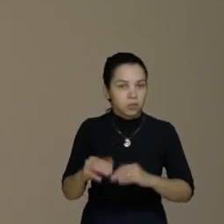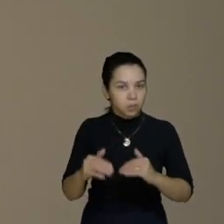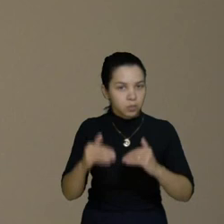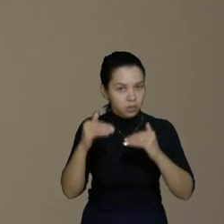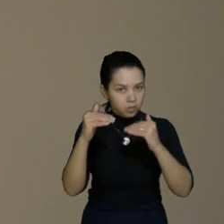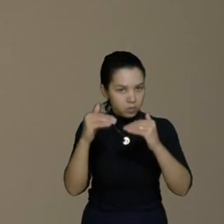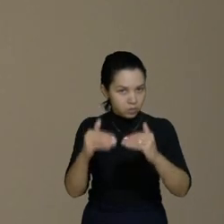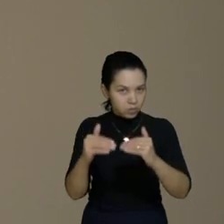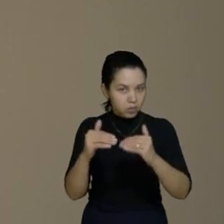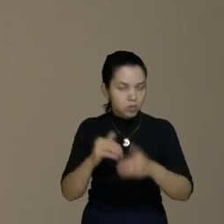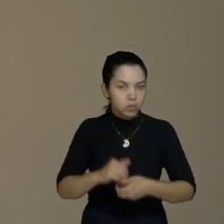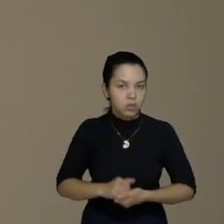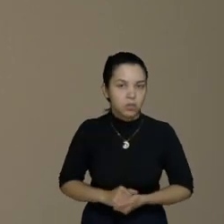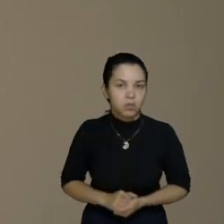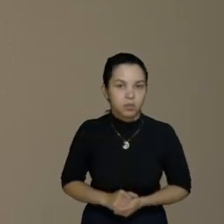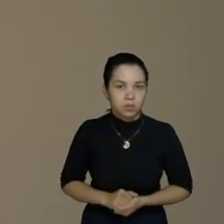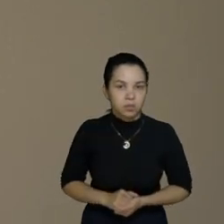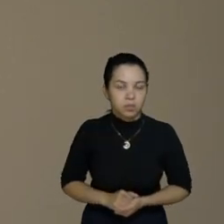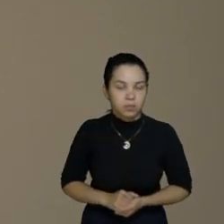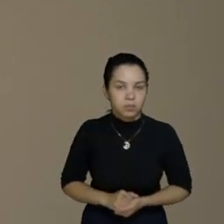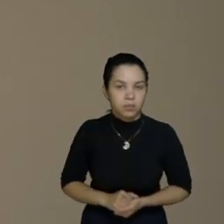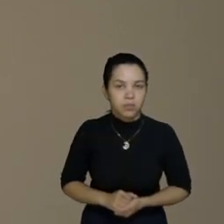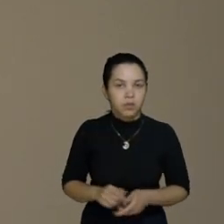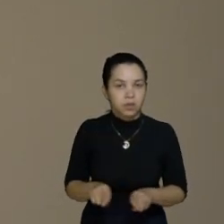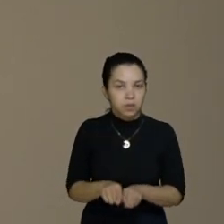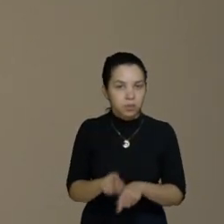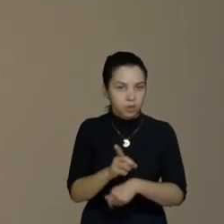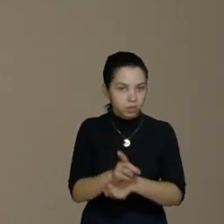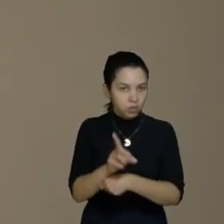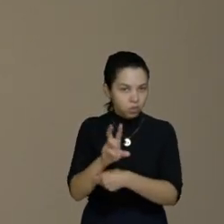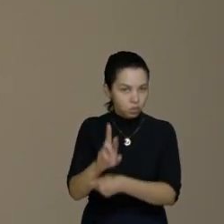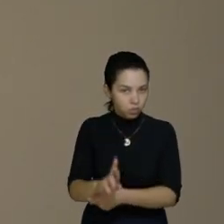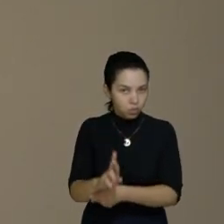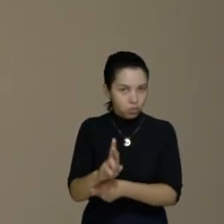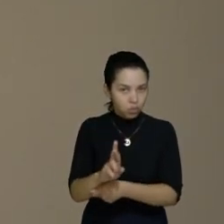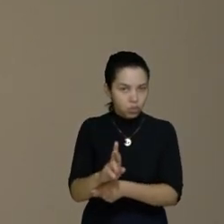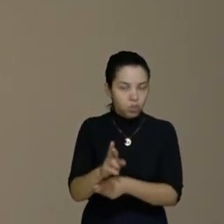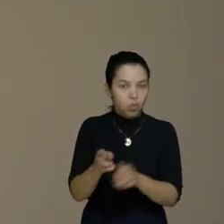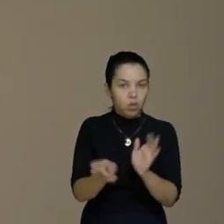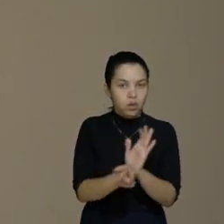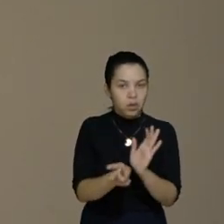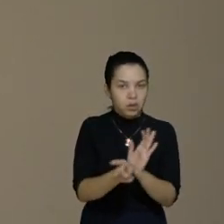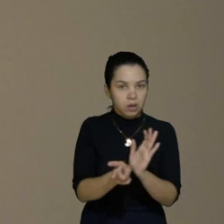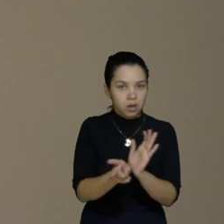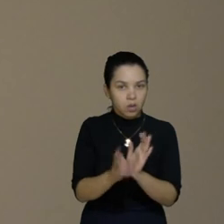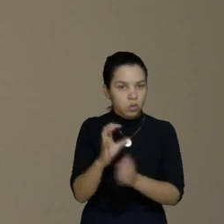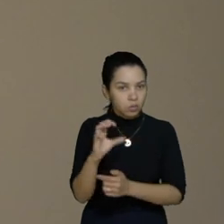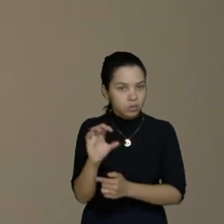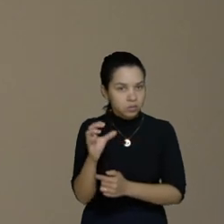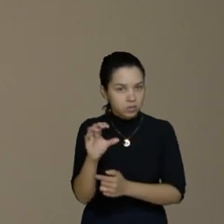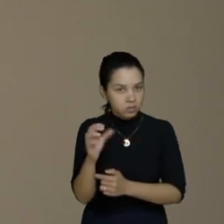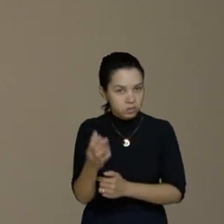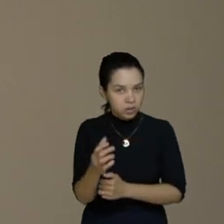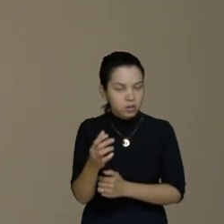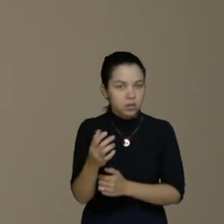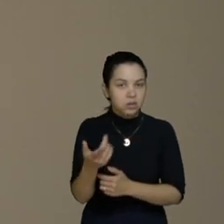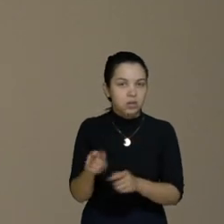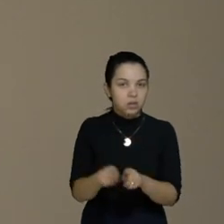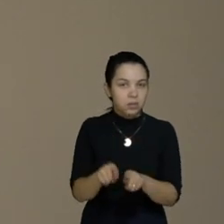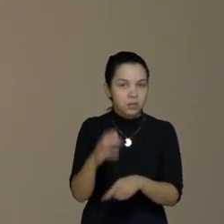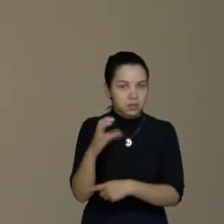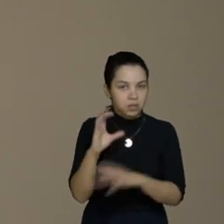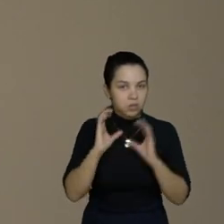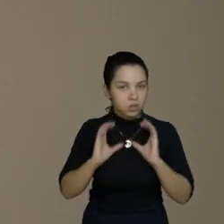Catarinense de medicina da ufsk e Doutor em neurociências e ciências do comportamento pelo departamento de Neurologia